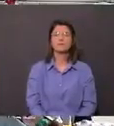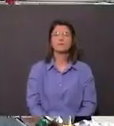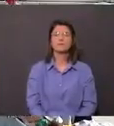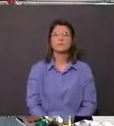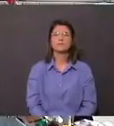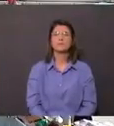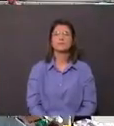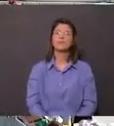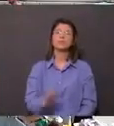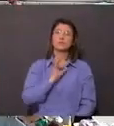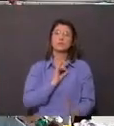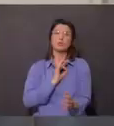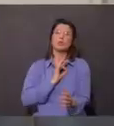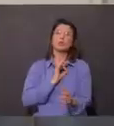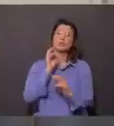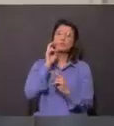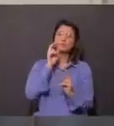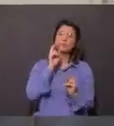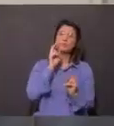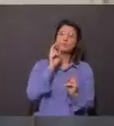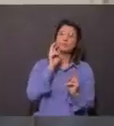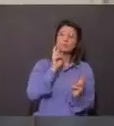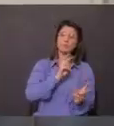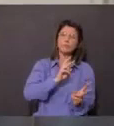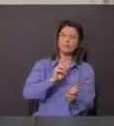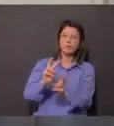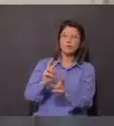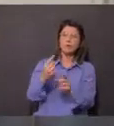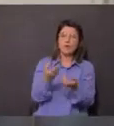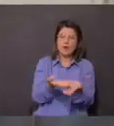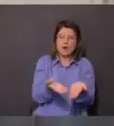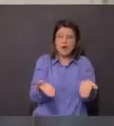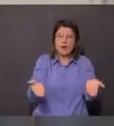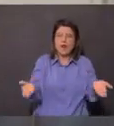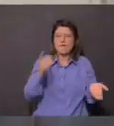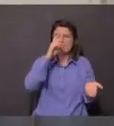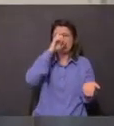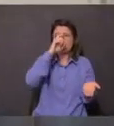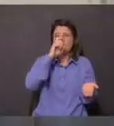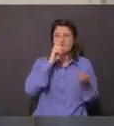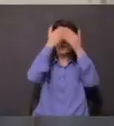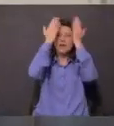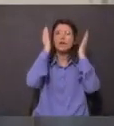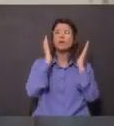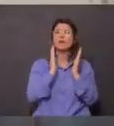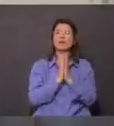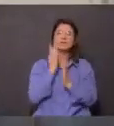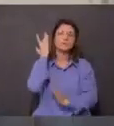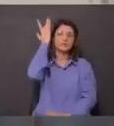Olhai, Senhor, para os dons que trazemos ao vosso altar na memória da Virgem Santa